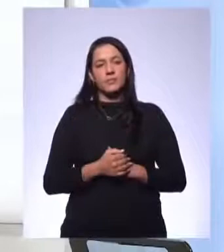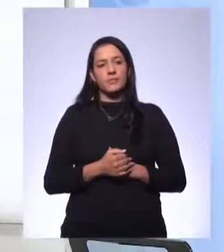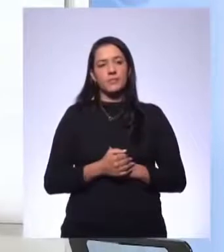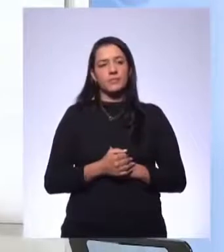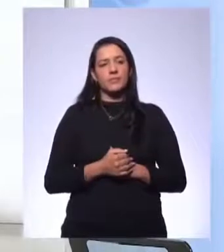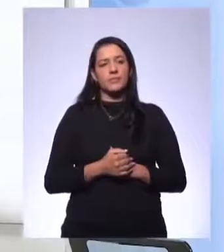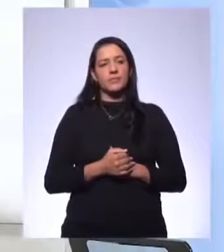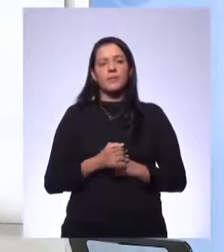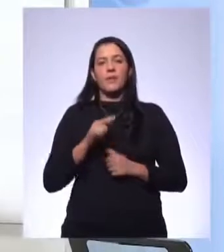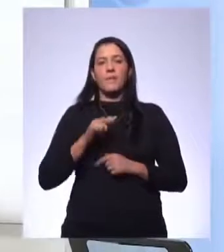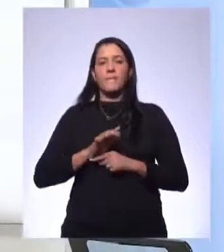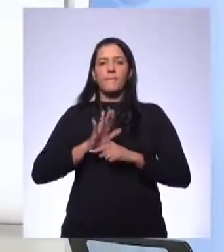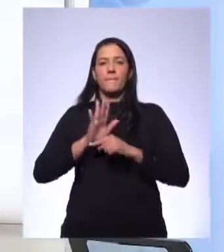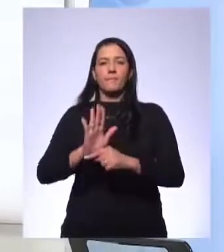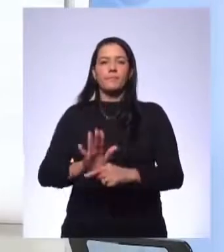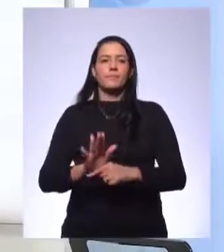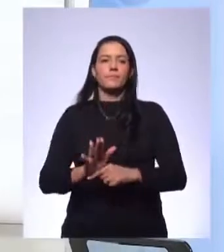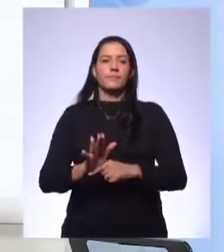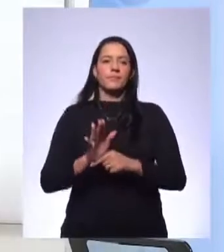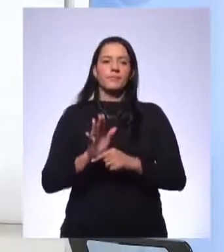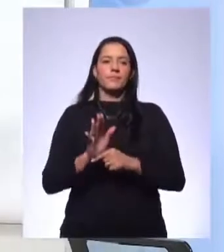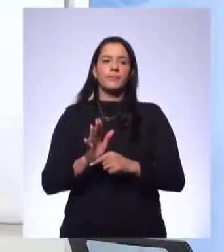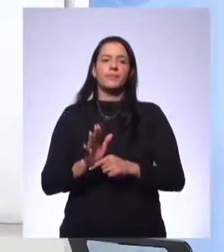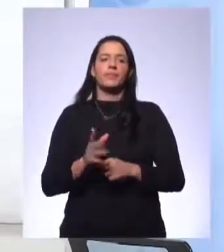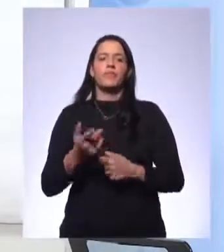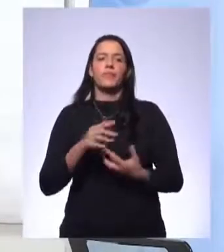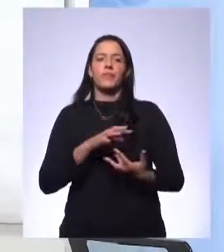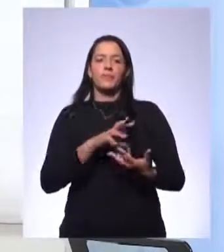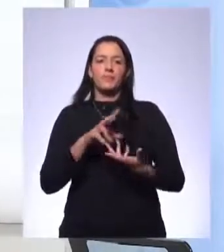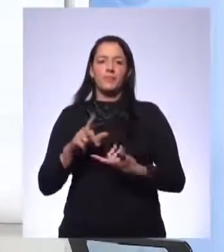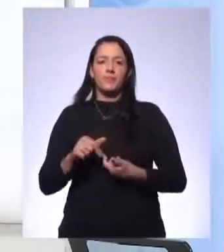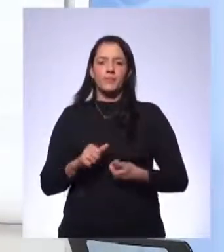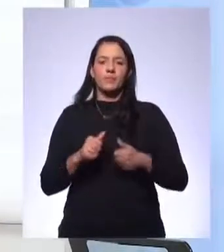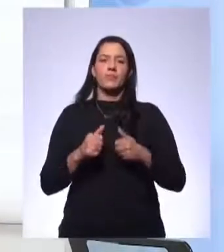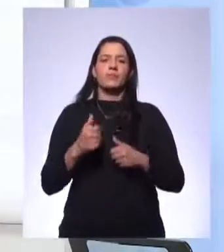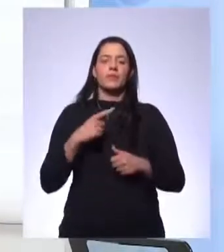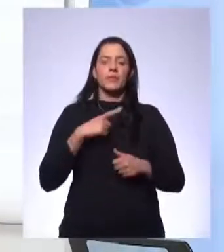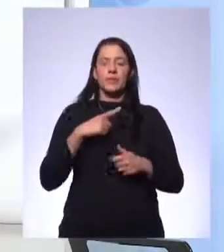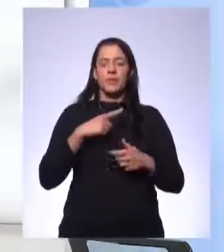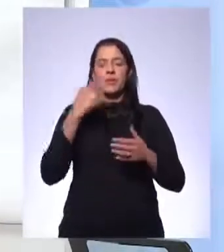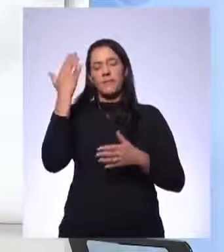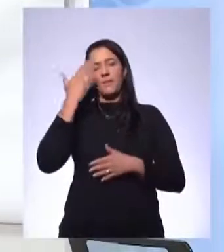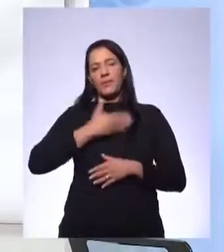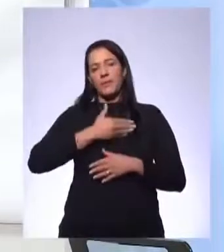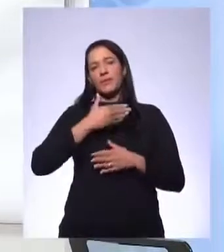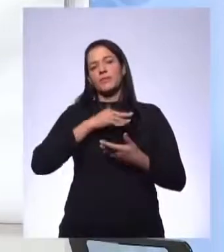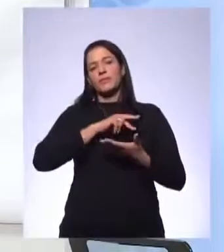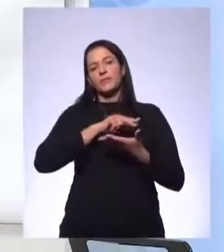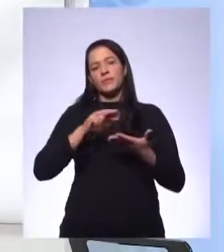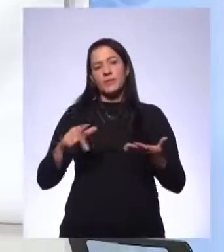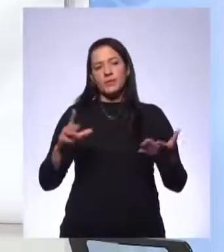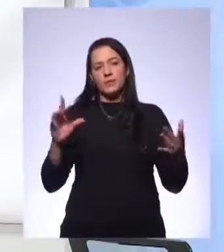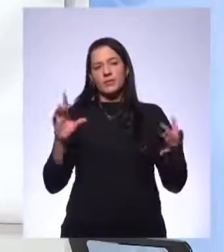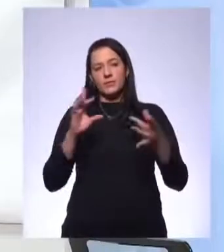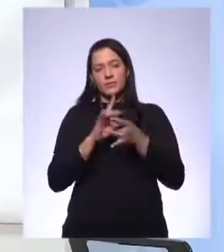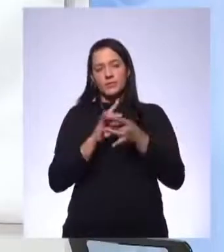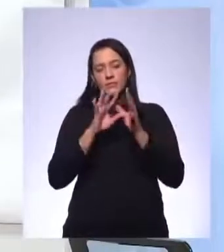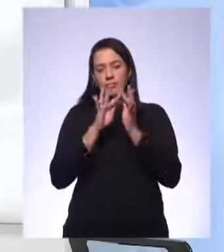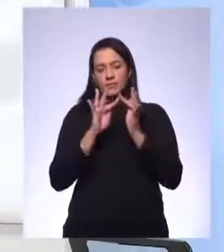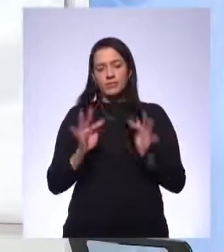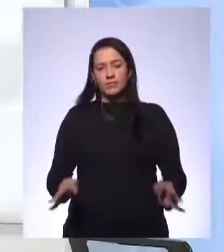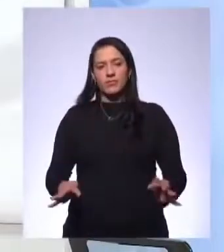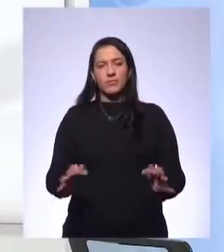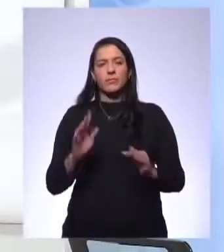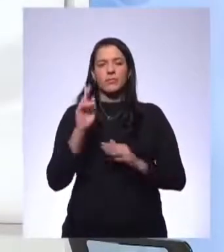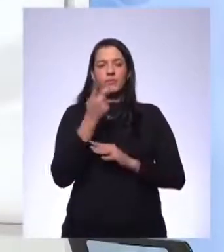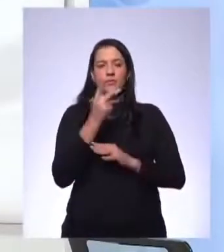condições favoráveis aqui do planeta, a gente acredita, e tem evidências para isso, que a gente conseguiu formar esse elemento simples